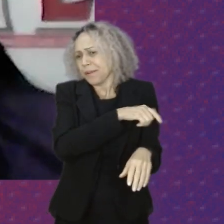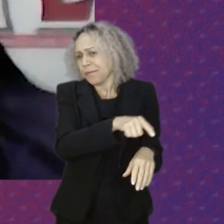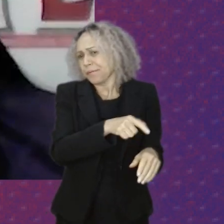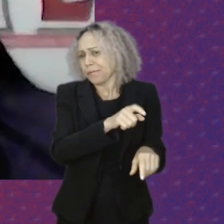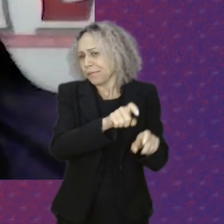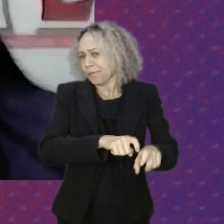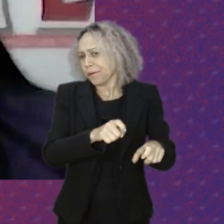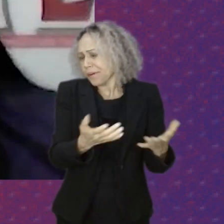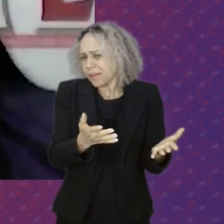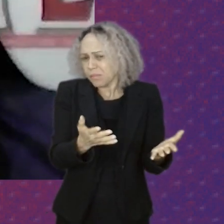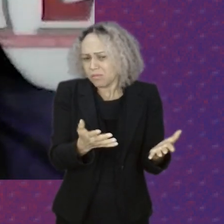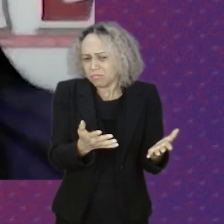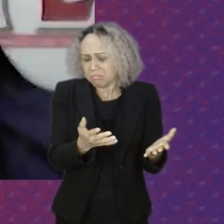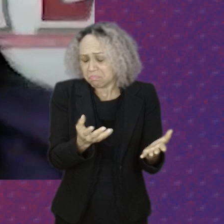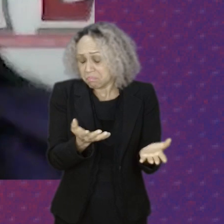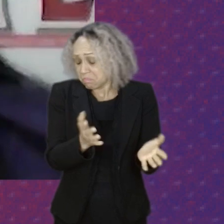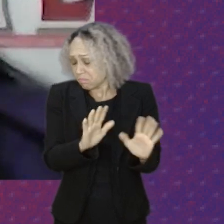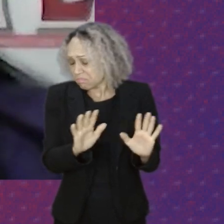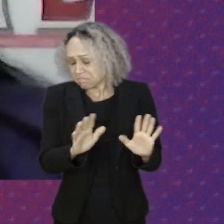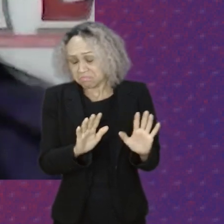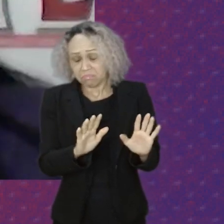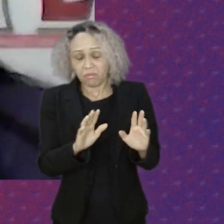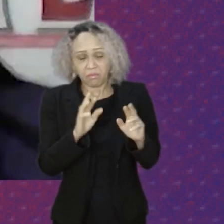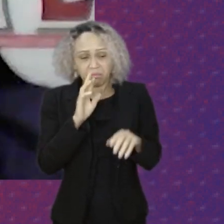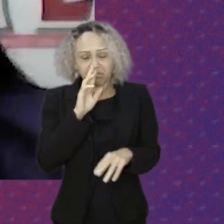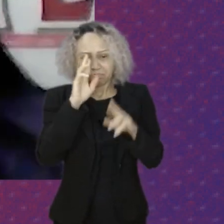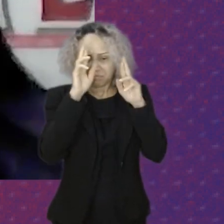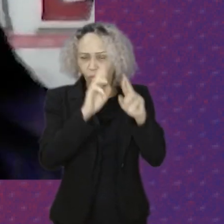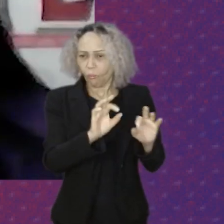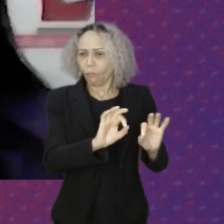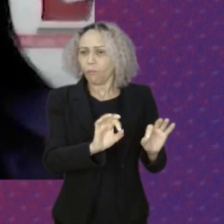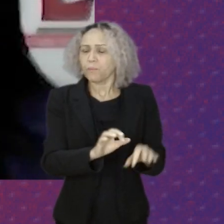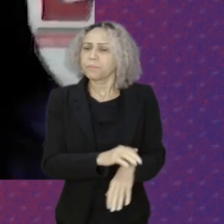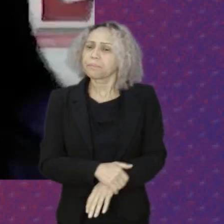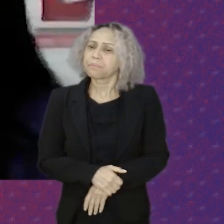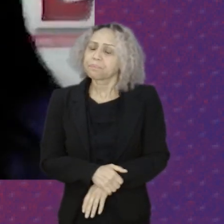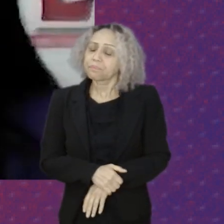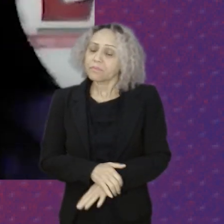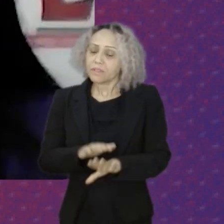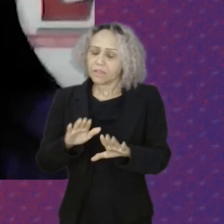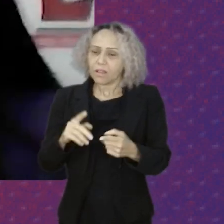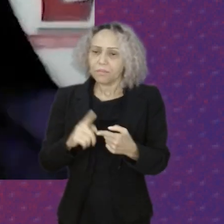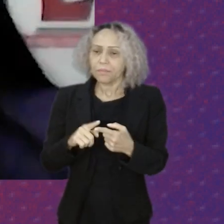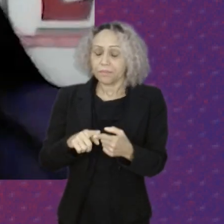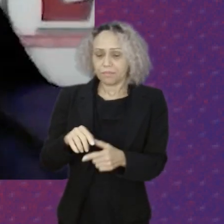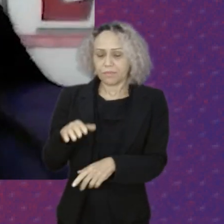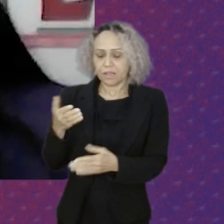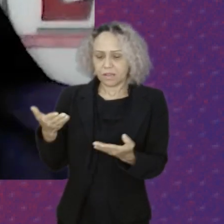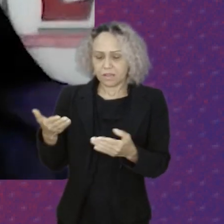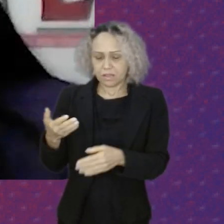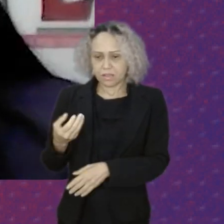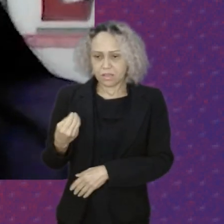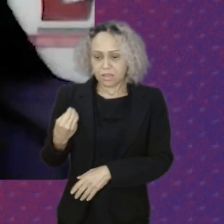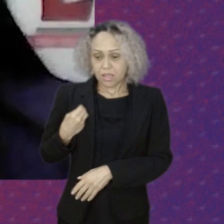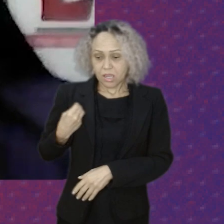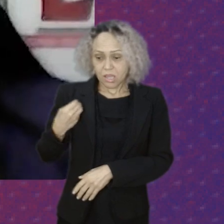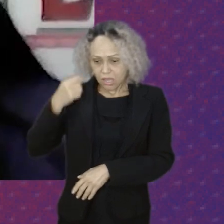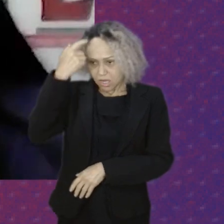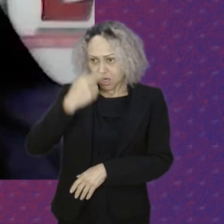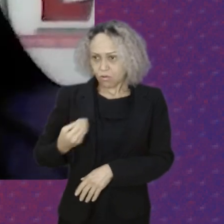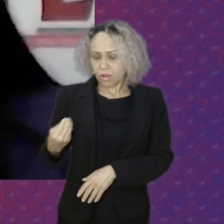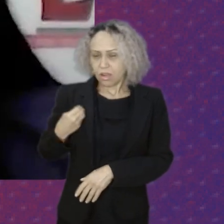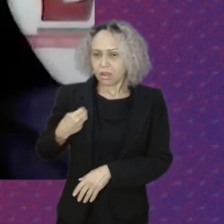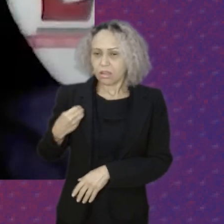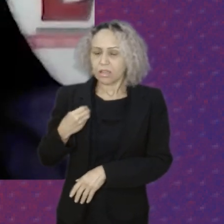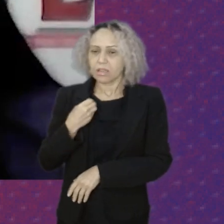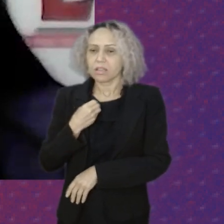a sua consolidação, que inclusive deve ser implantada, e aqui no estado do Piauí, que é onde eu estou, já é